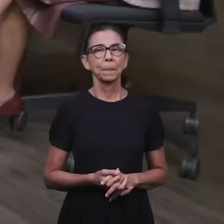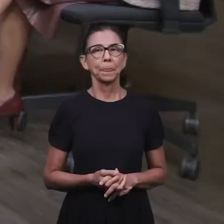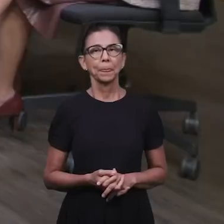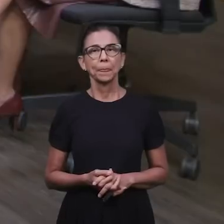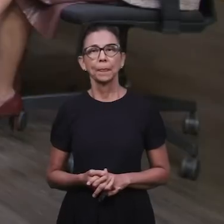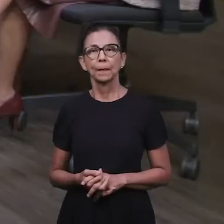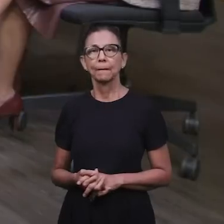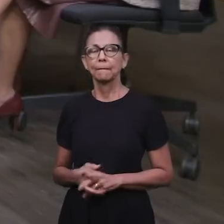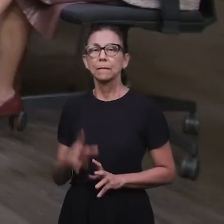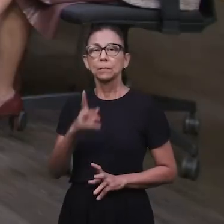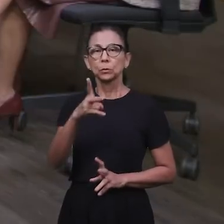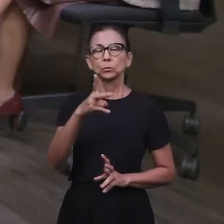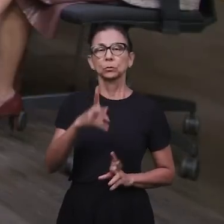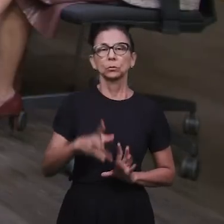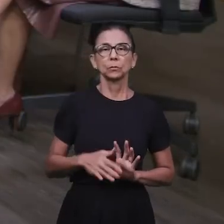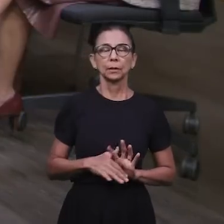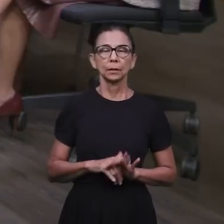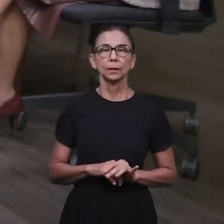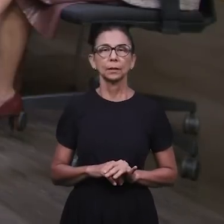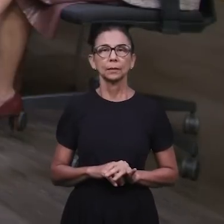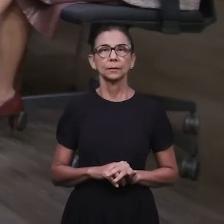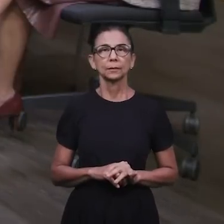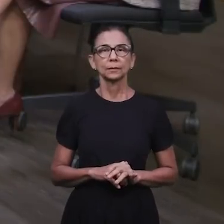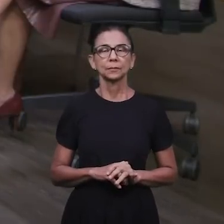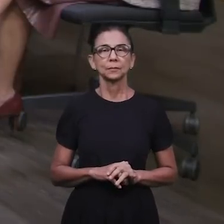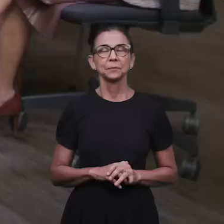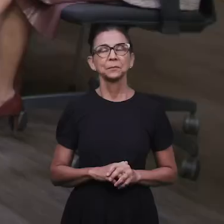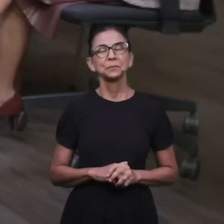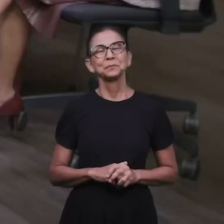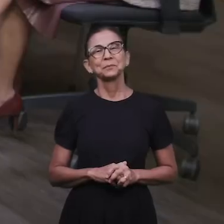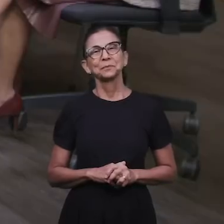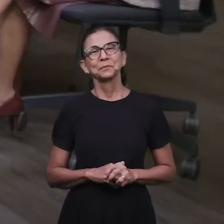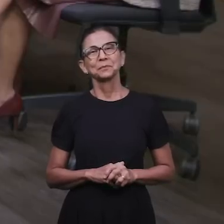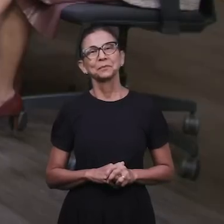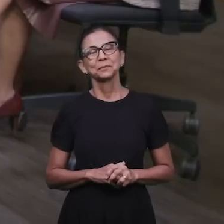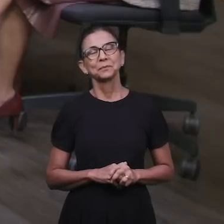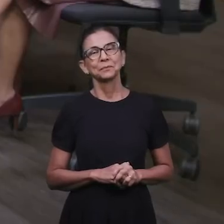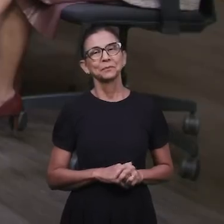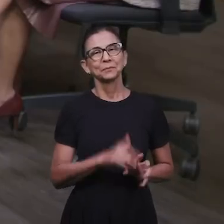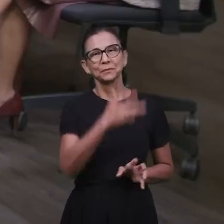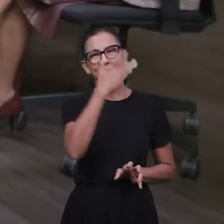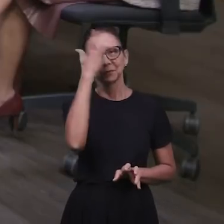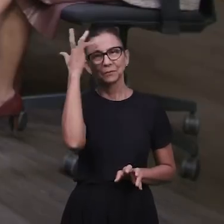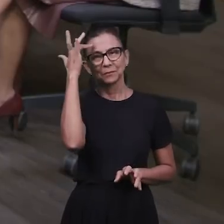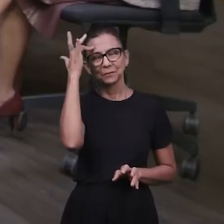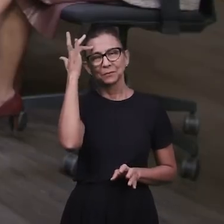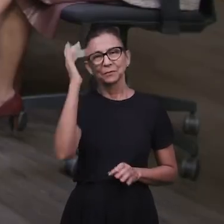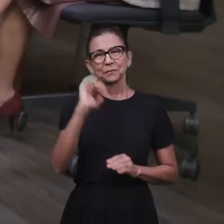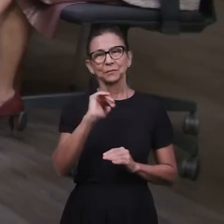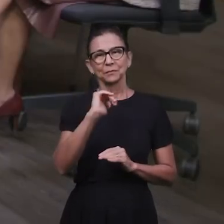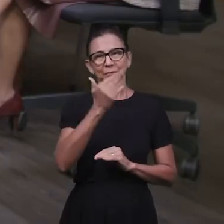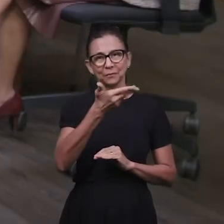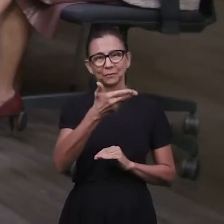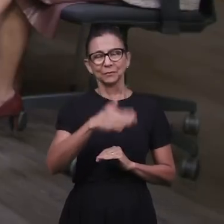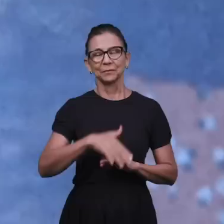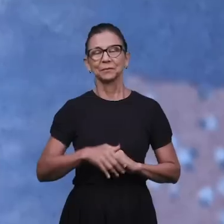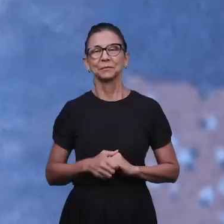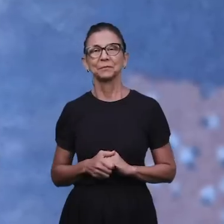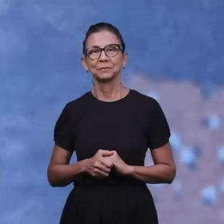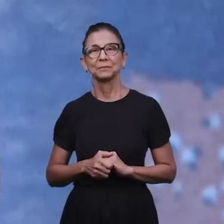aqui com mais uma participação de fora daqui da Grande Vitória, uma participação que vem